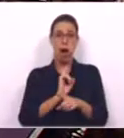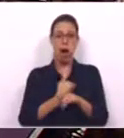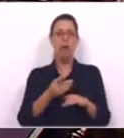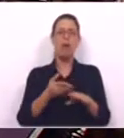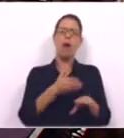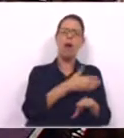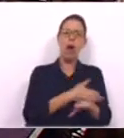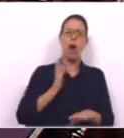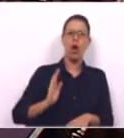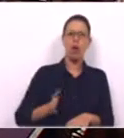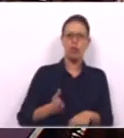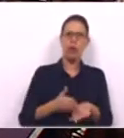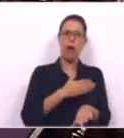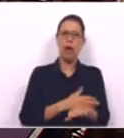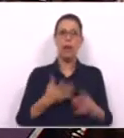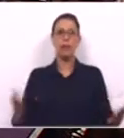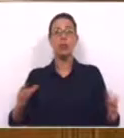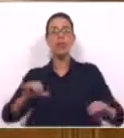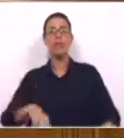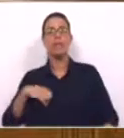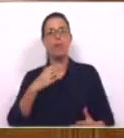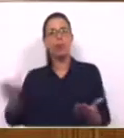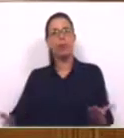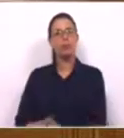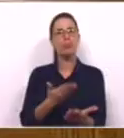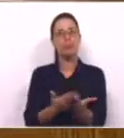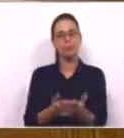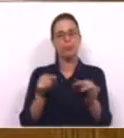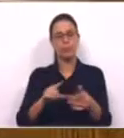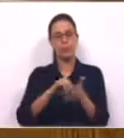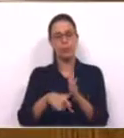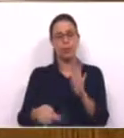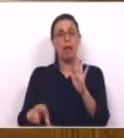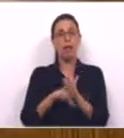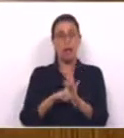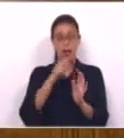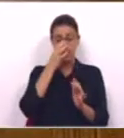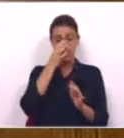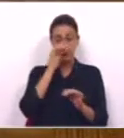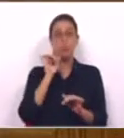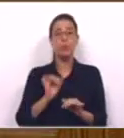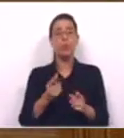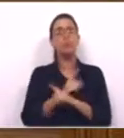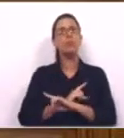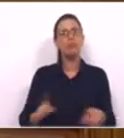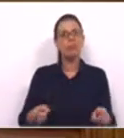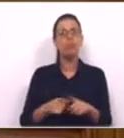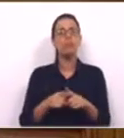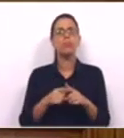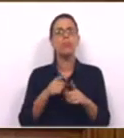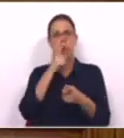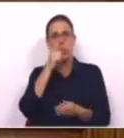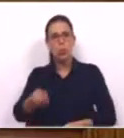noutras que antecederam Os Verdes apresentaram um projeto de lei com vista a proibir o